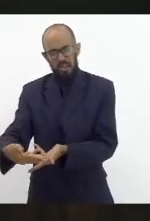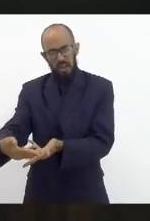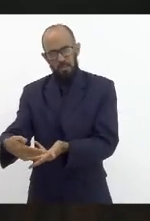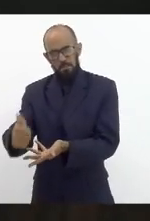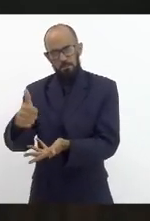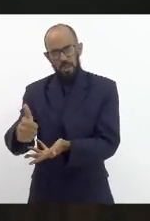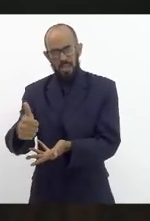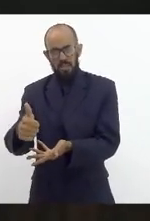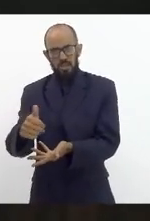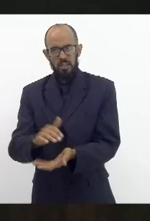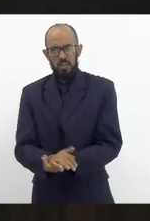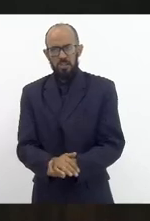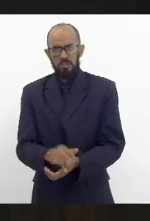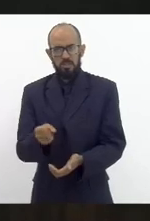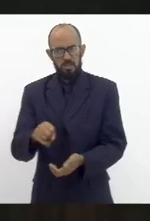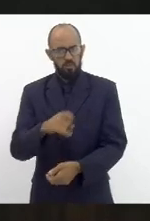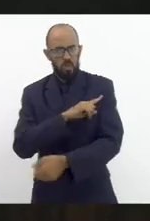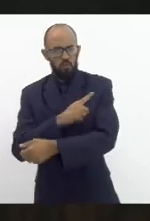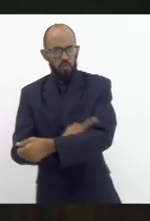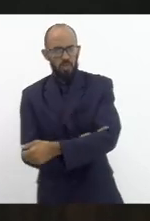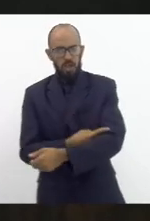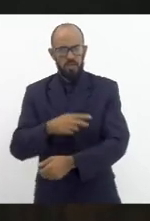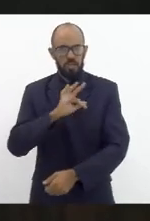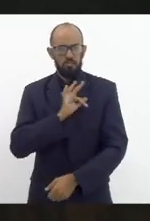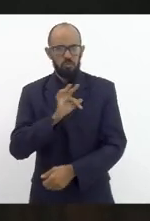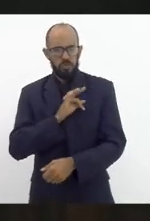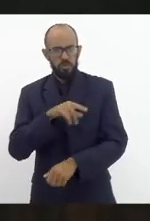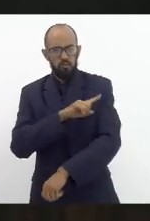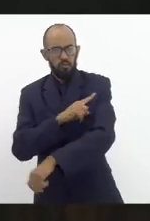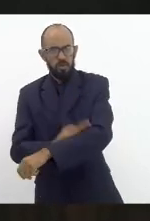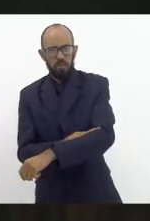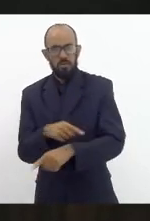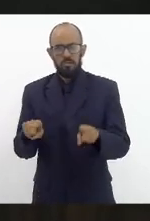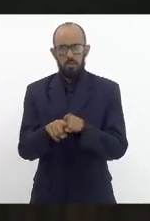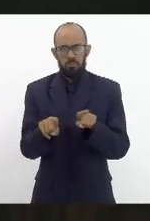fortalece a Polícia Civil, você fortalece o cidadão. É isso.